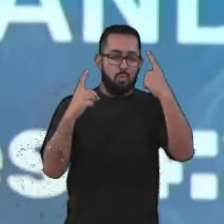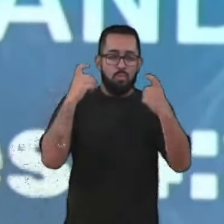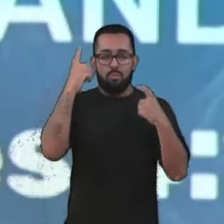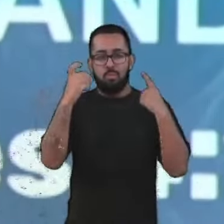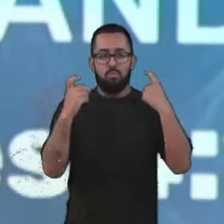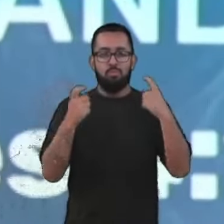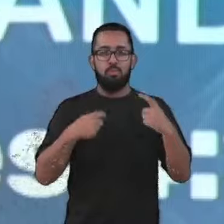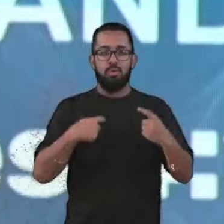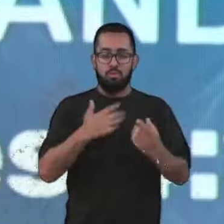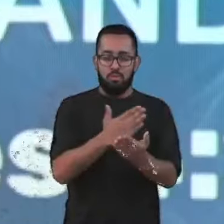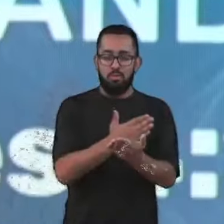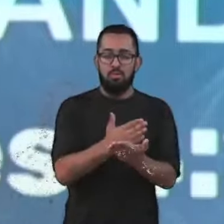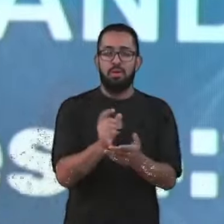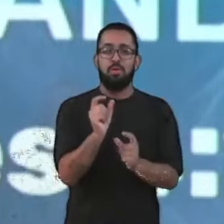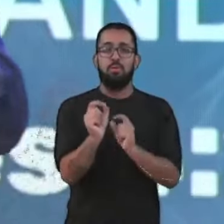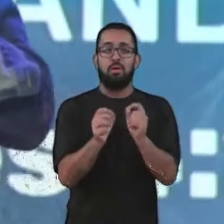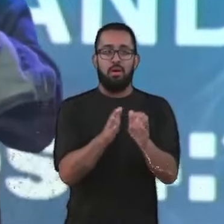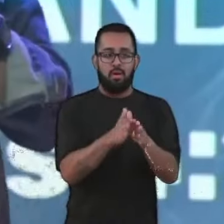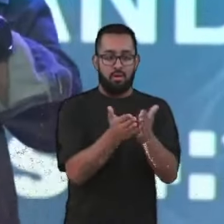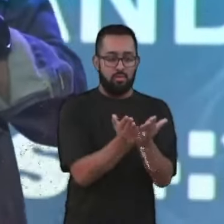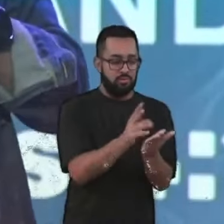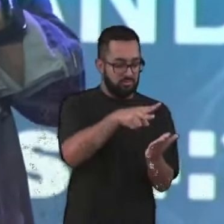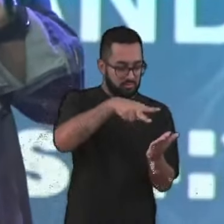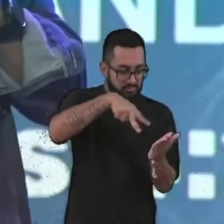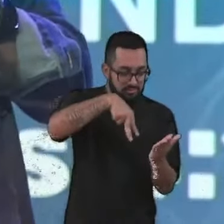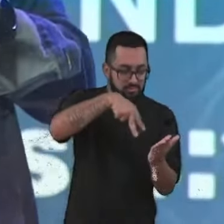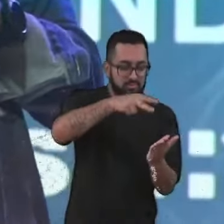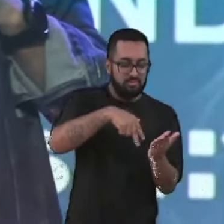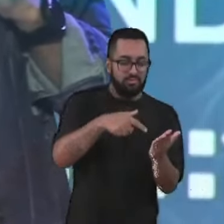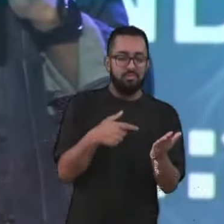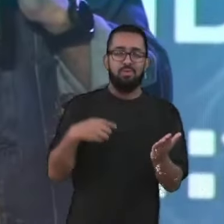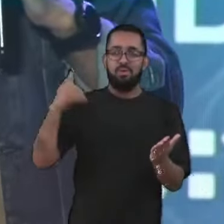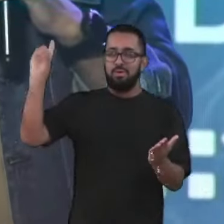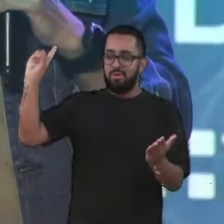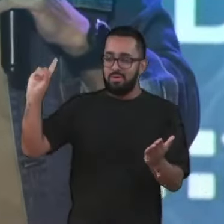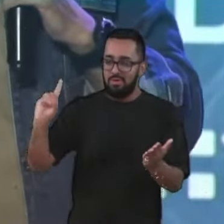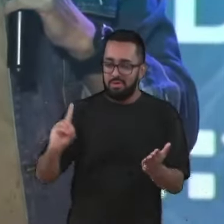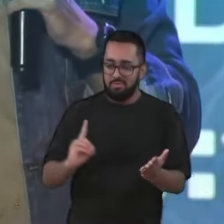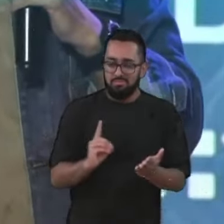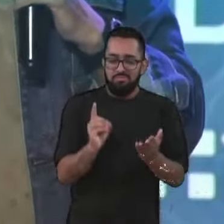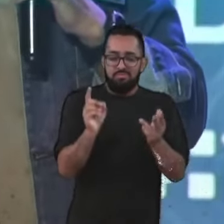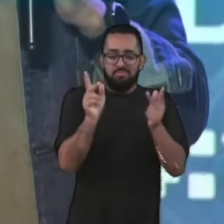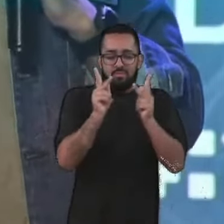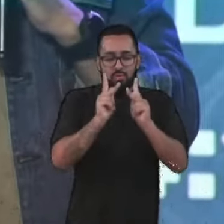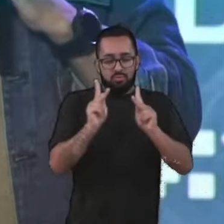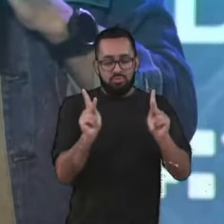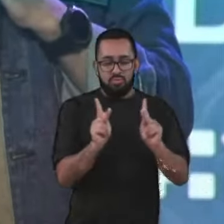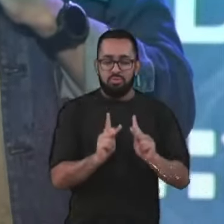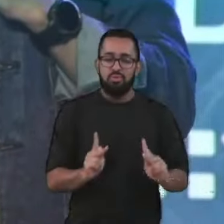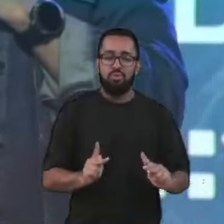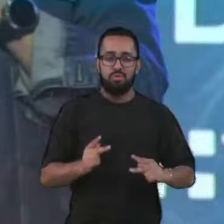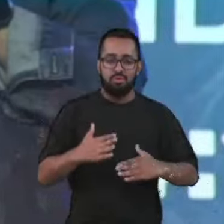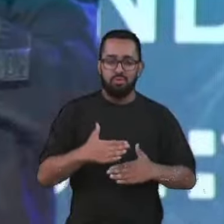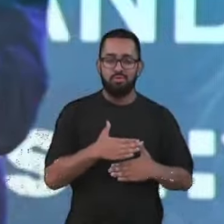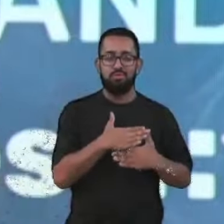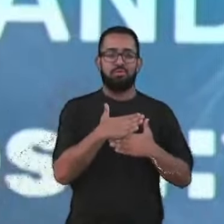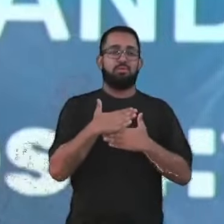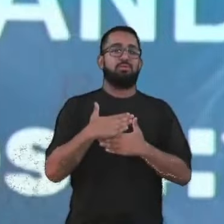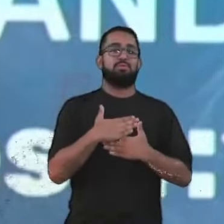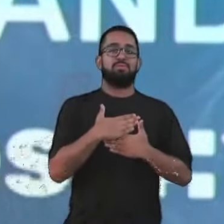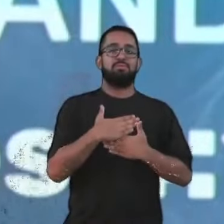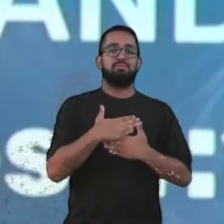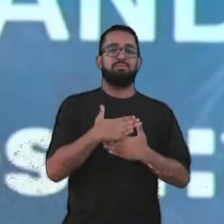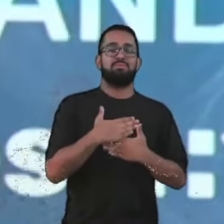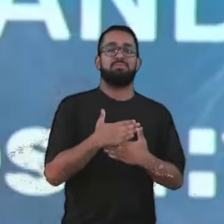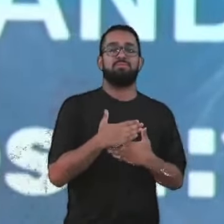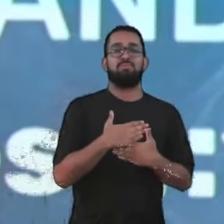nossos irmãos, o Jaime e o Anselmo? Oramos, Senhor, desejo ver os dois lá. Quantas coisas nós oramos? Não tem problema de orar e dizer: Senhor,